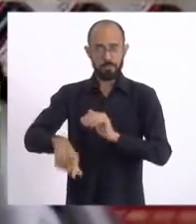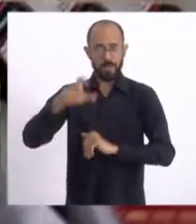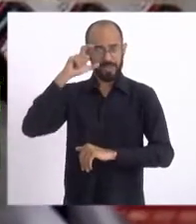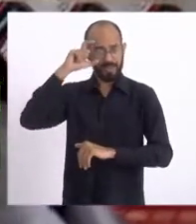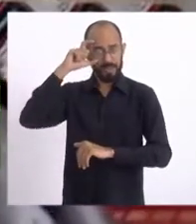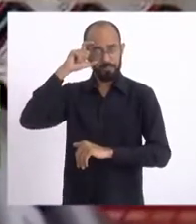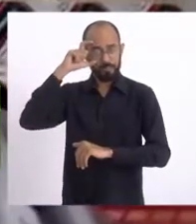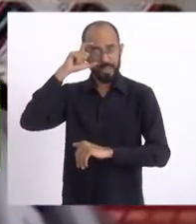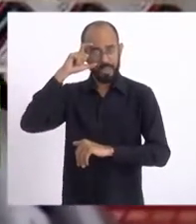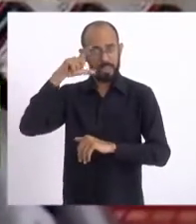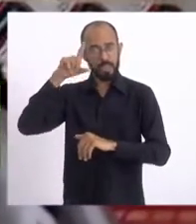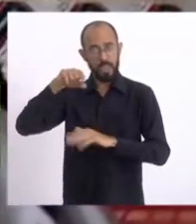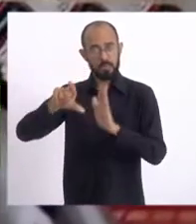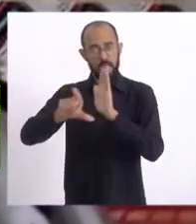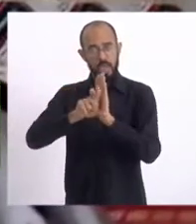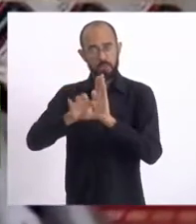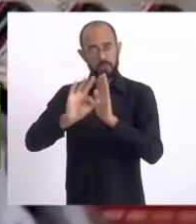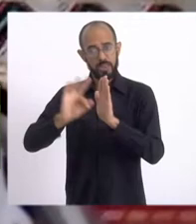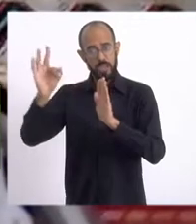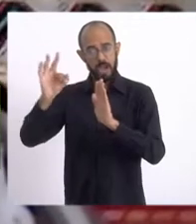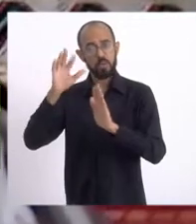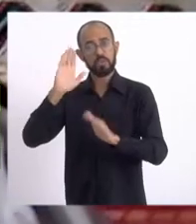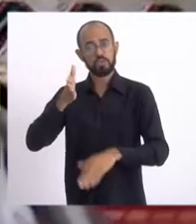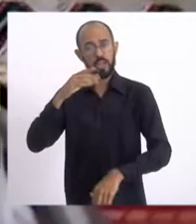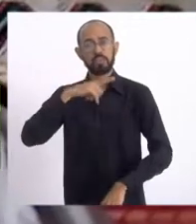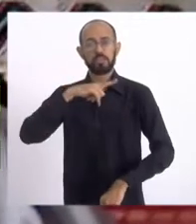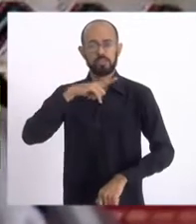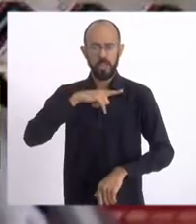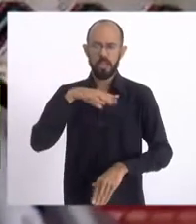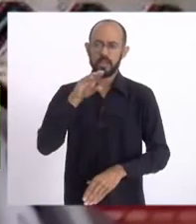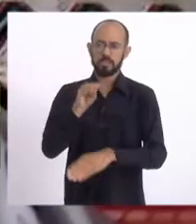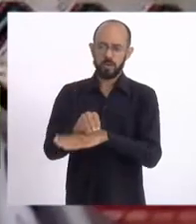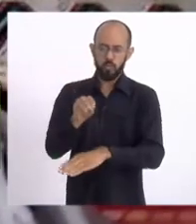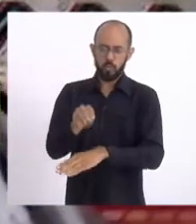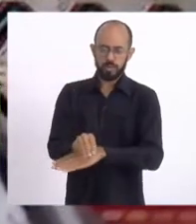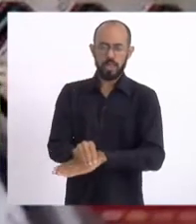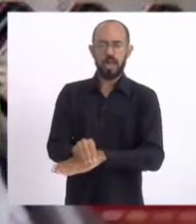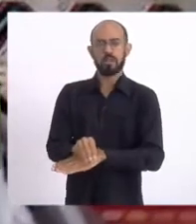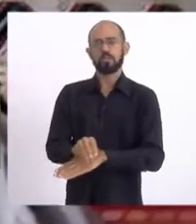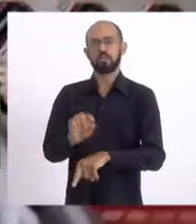já versa sobre o cuidado e